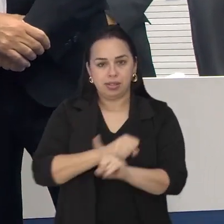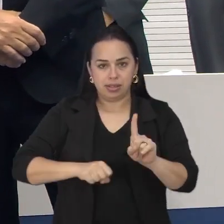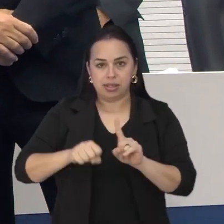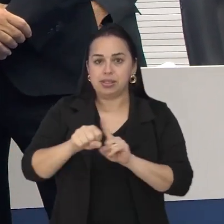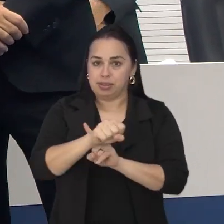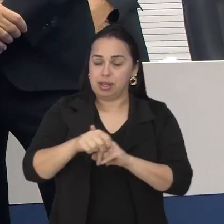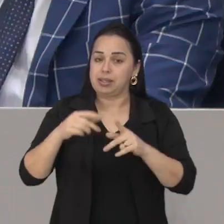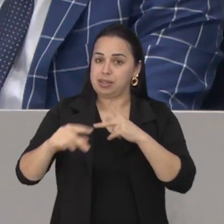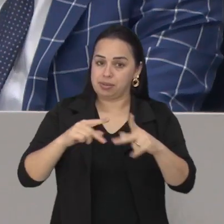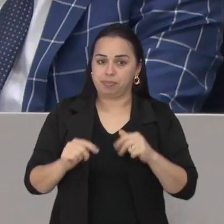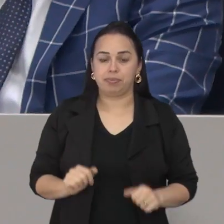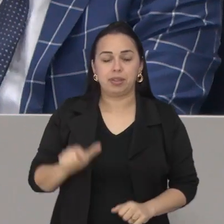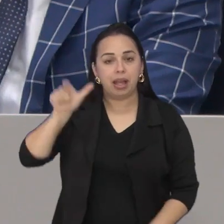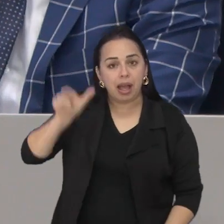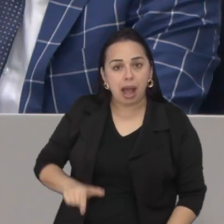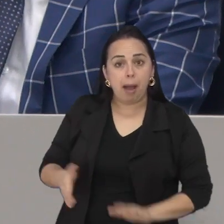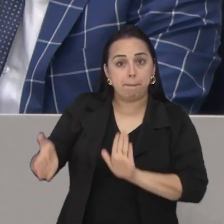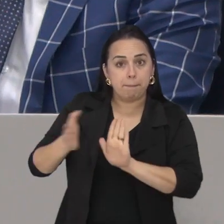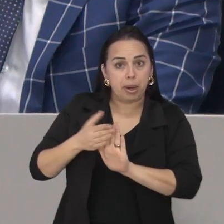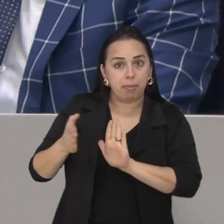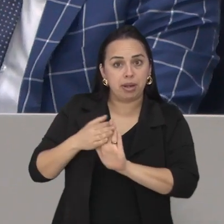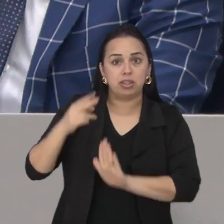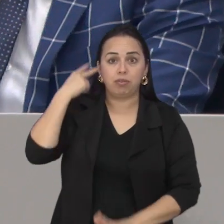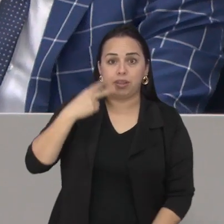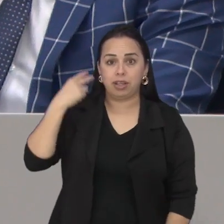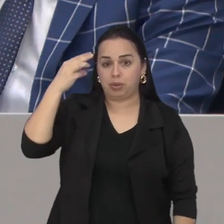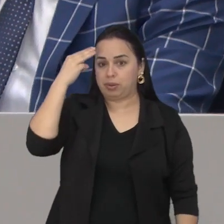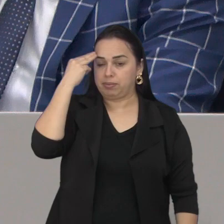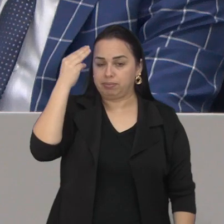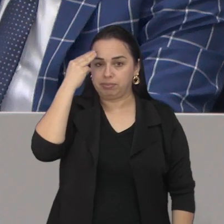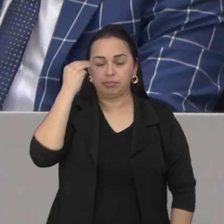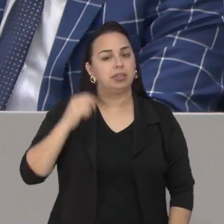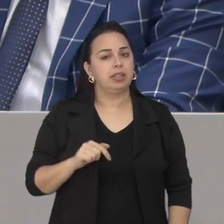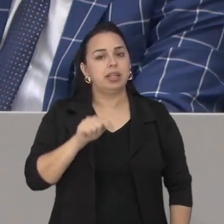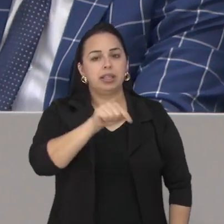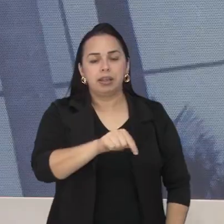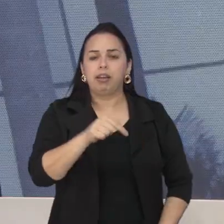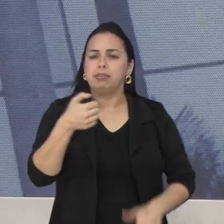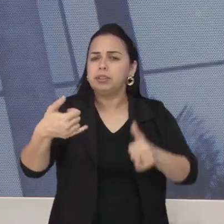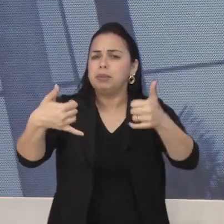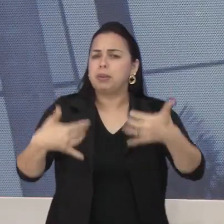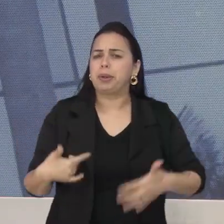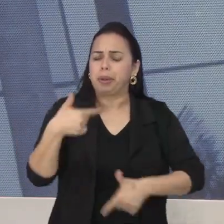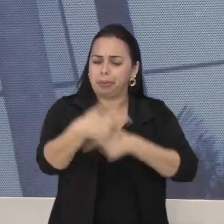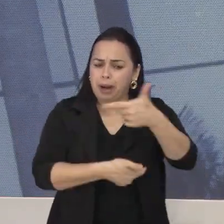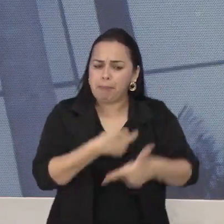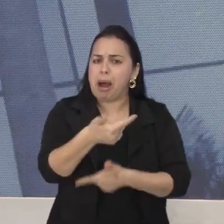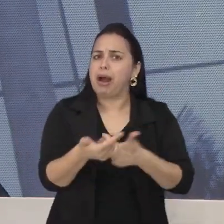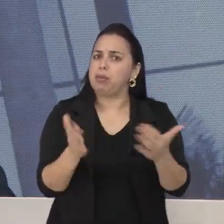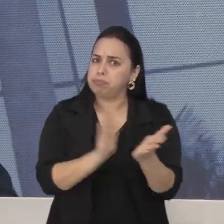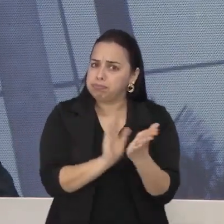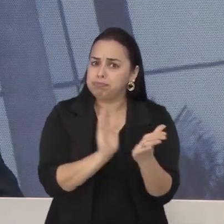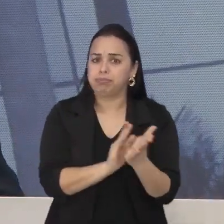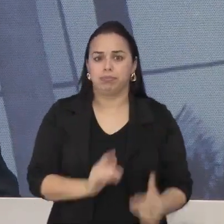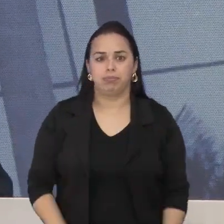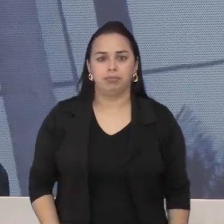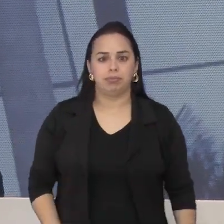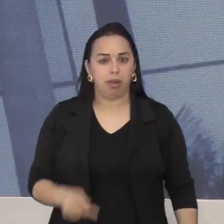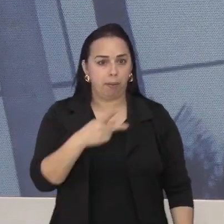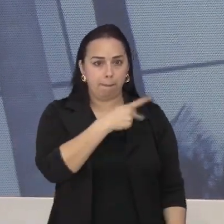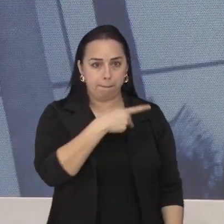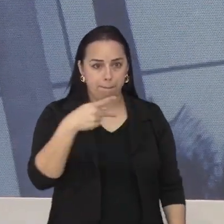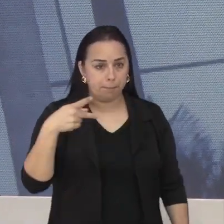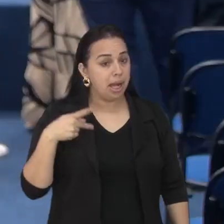destaque em São José. A homenagem foi iniciativa do vereador Marcelo Garcia, que destacou o trabalho feito pelo pastor